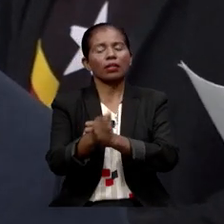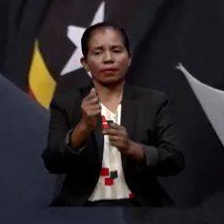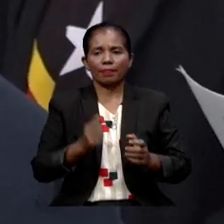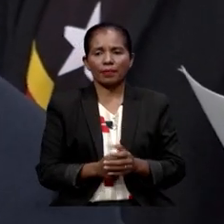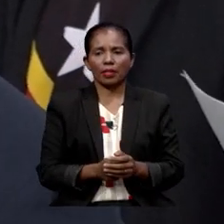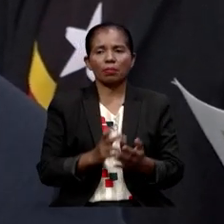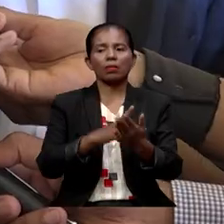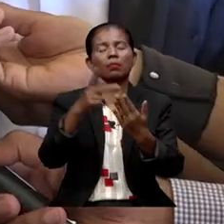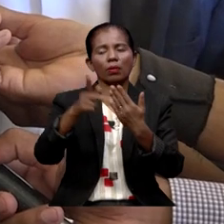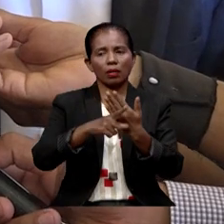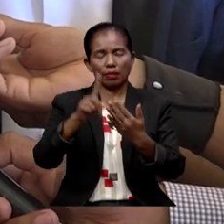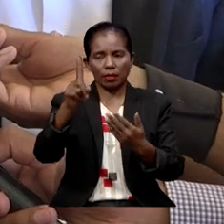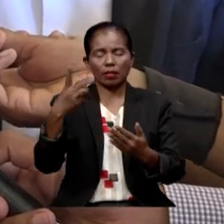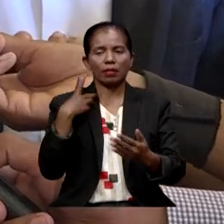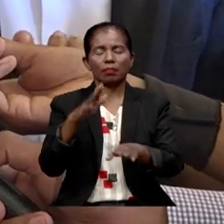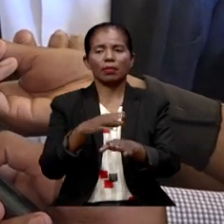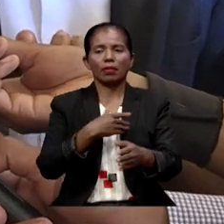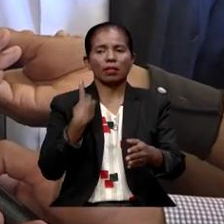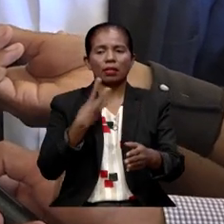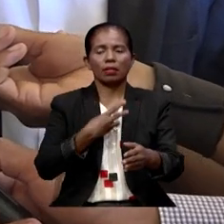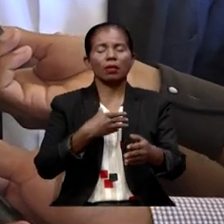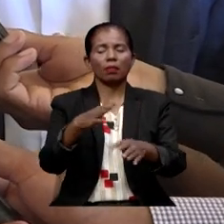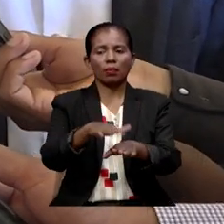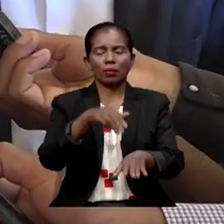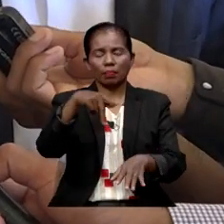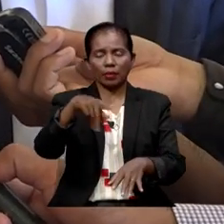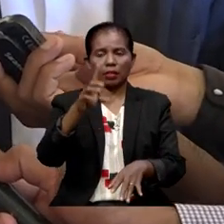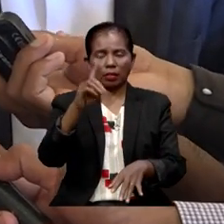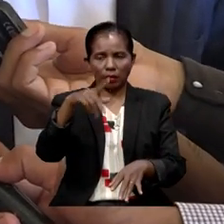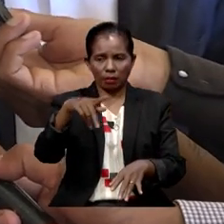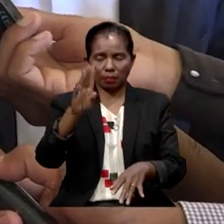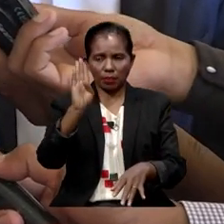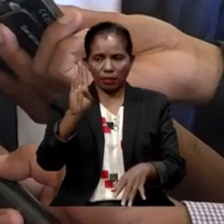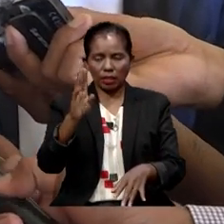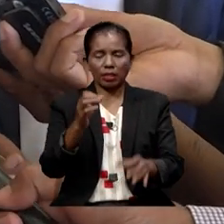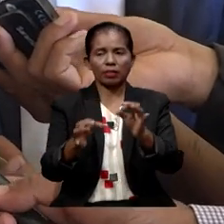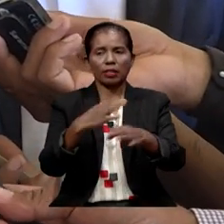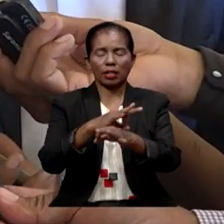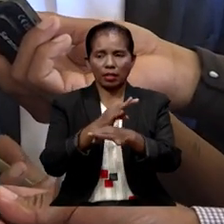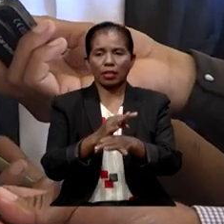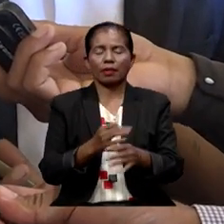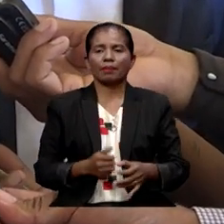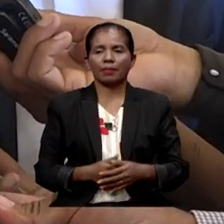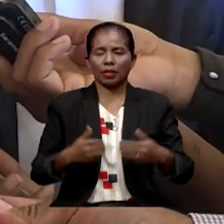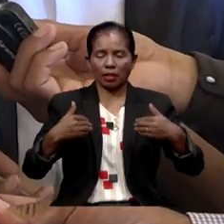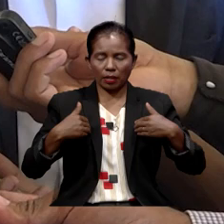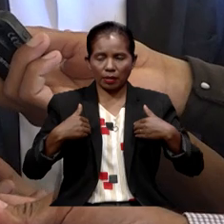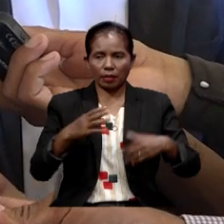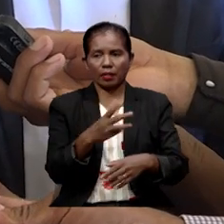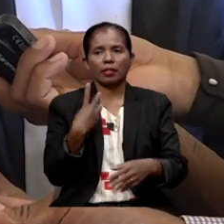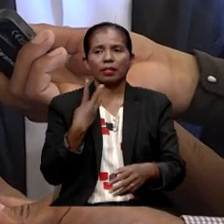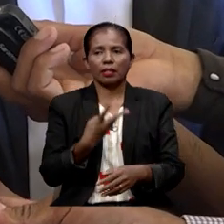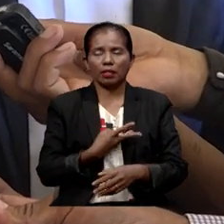vai bem, tabolo PDB. PDB, né? Cara, que está se adia. E vamos, a sugestão um balão, Russi, tem